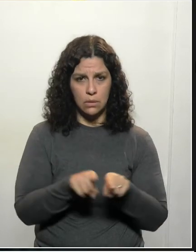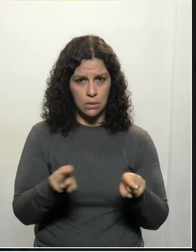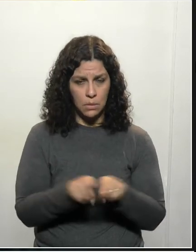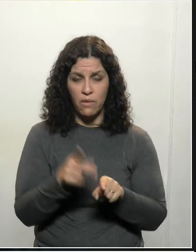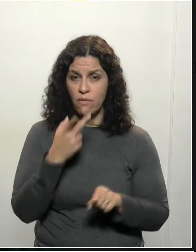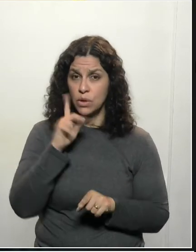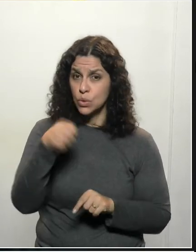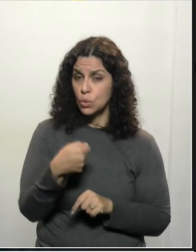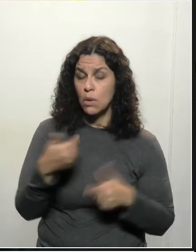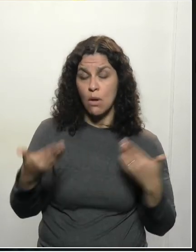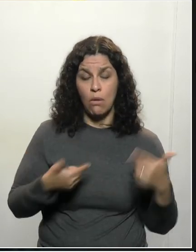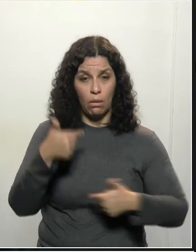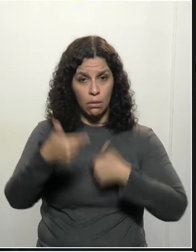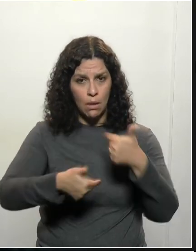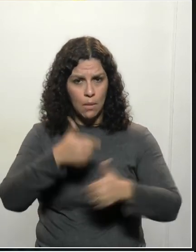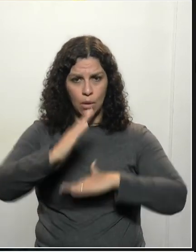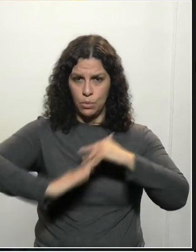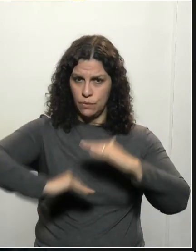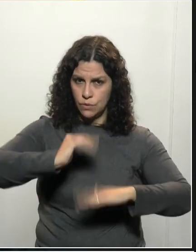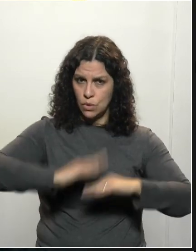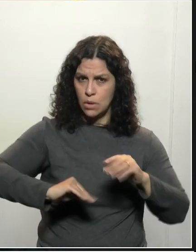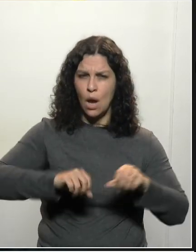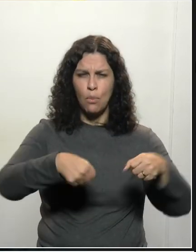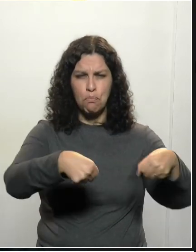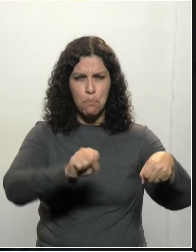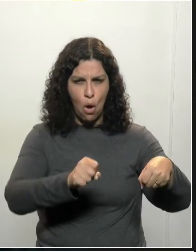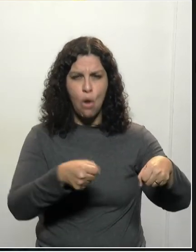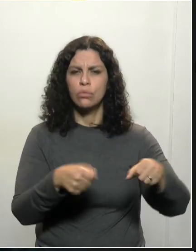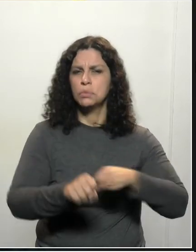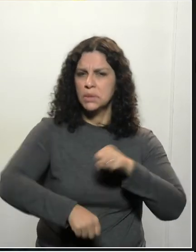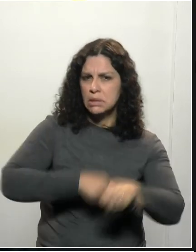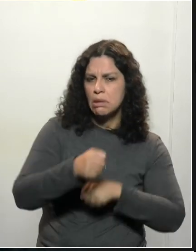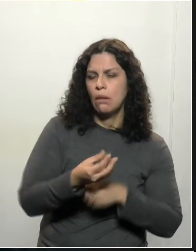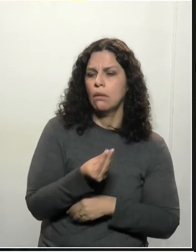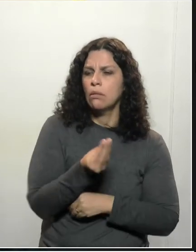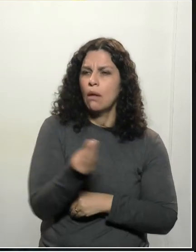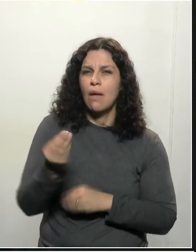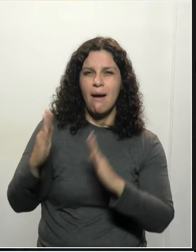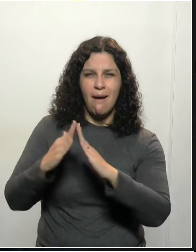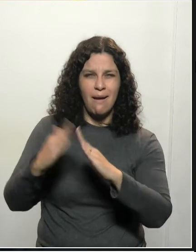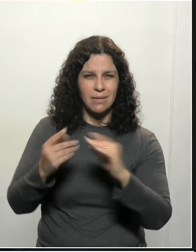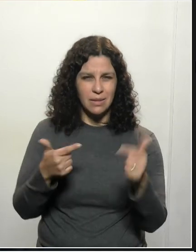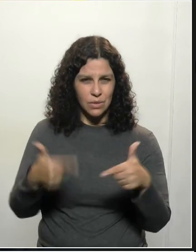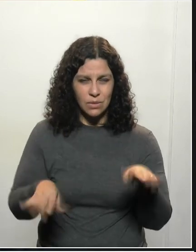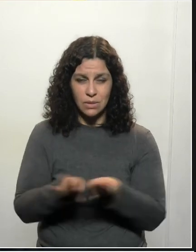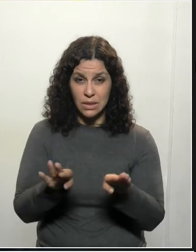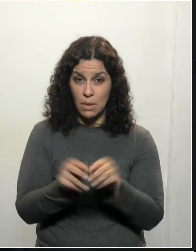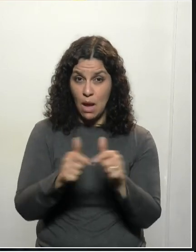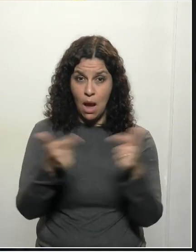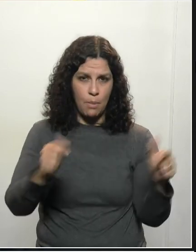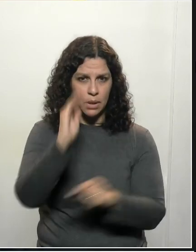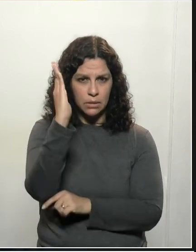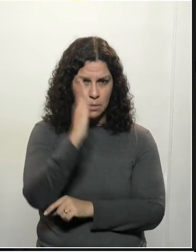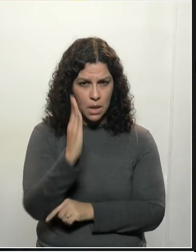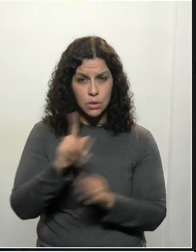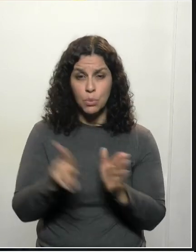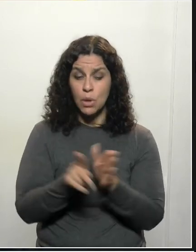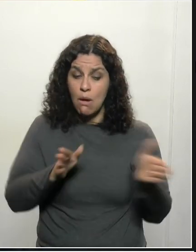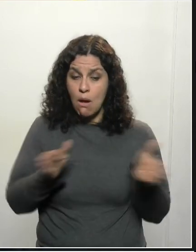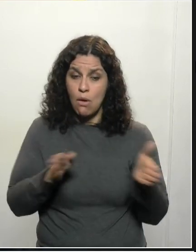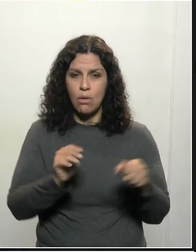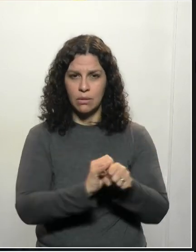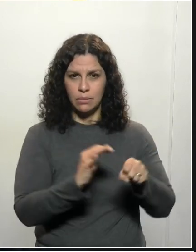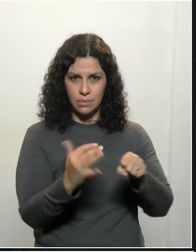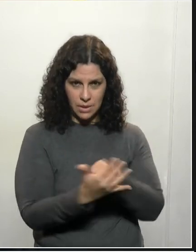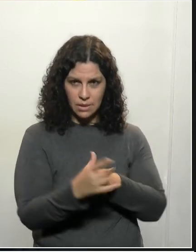cuja atuação do entregador tem aumentado muito em nosso país. Como é sabido, em razão do atual momento